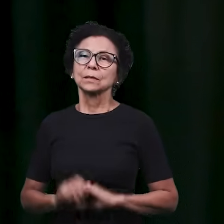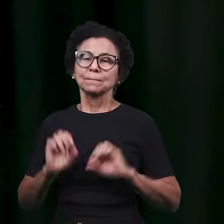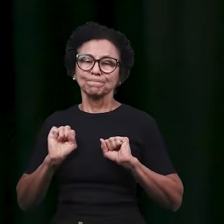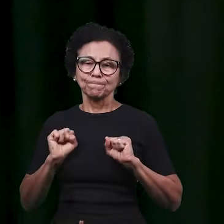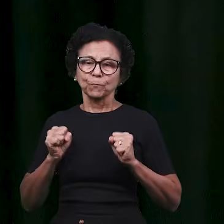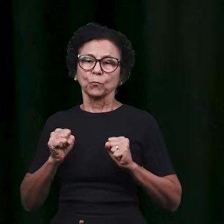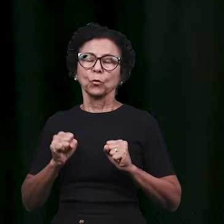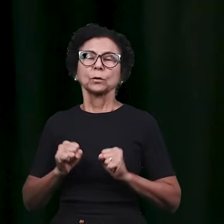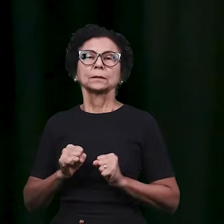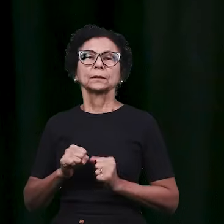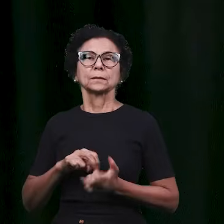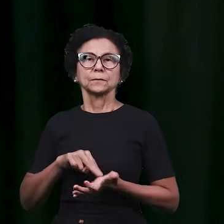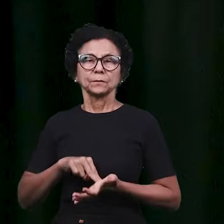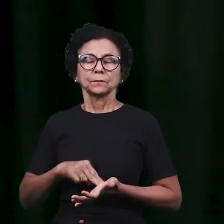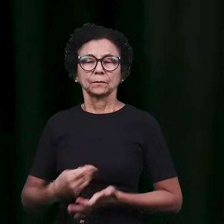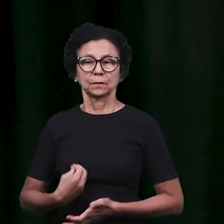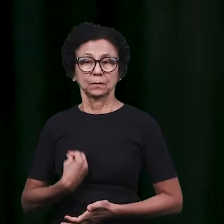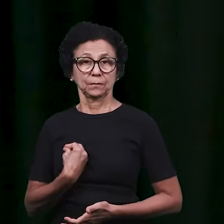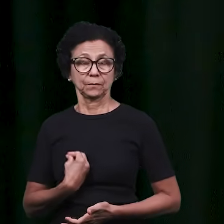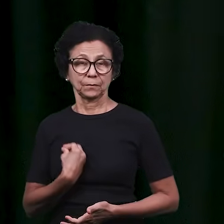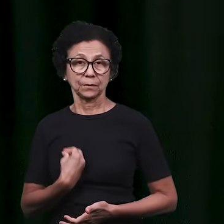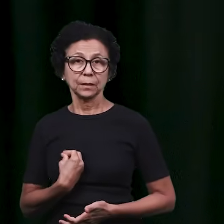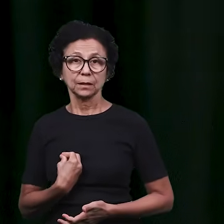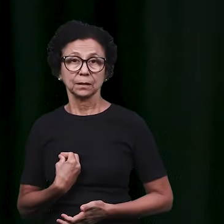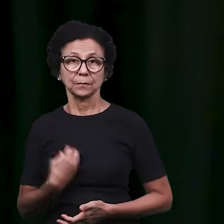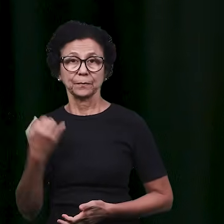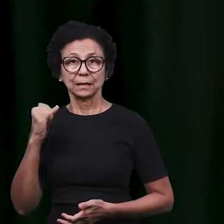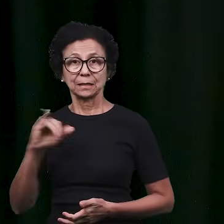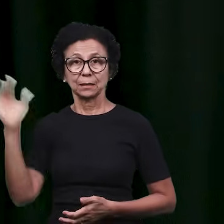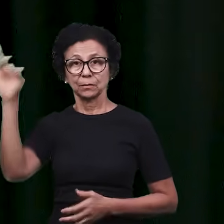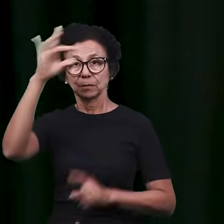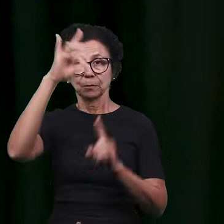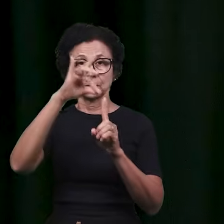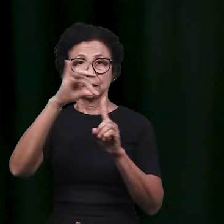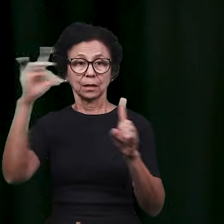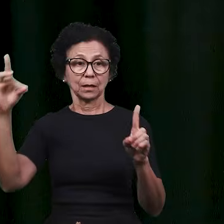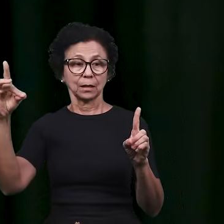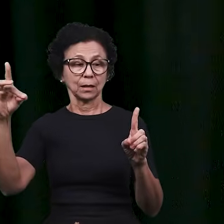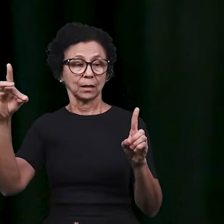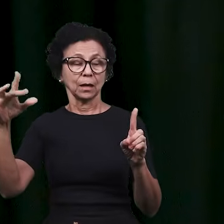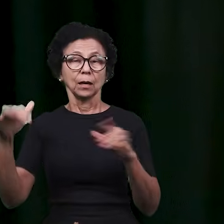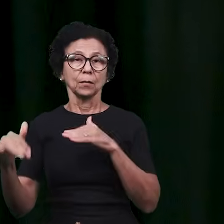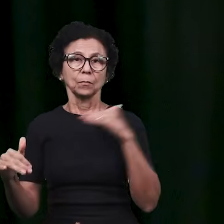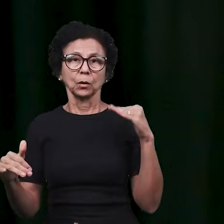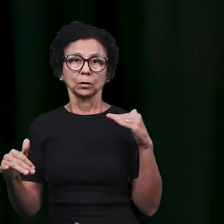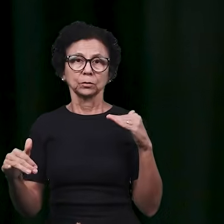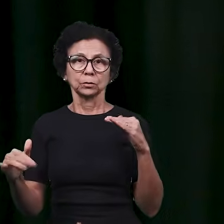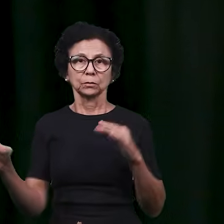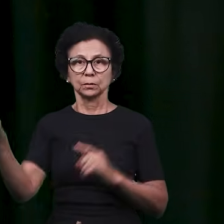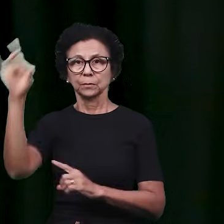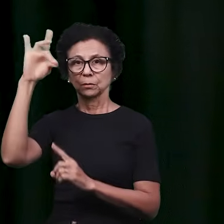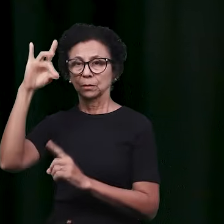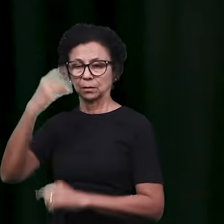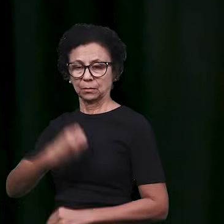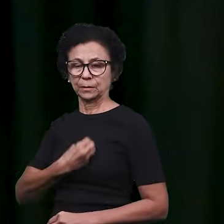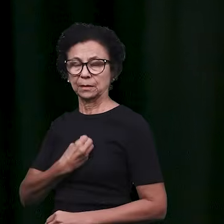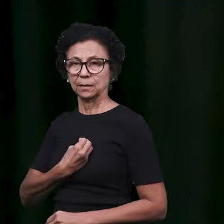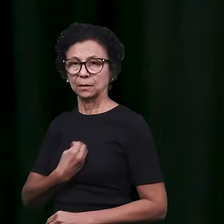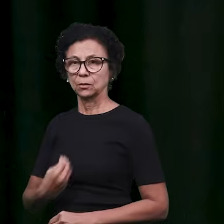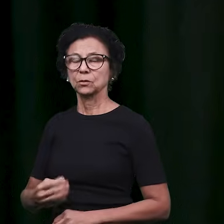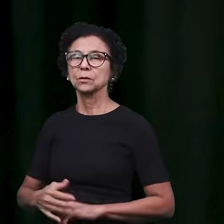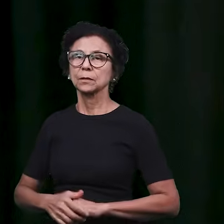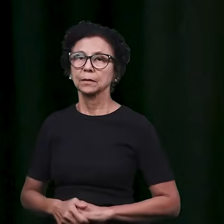É Ele que dá vida. Você sem o Espírito Santo é morte. Você com o Espírito Santo, você tem vida. Então é como